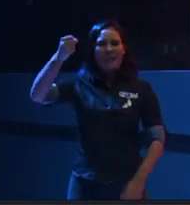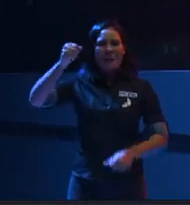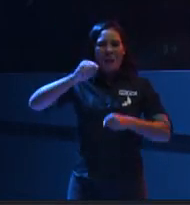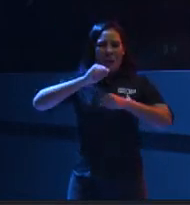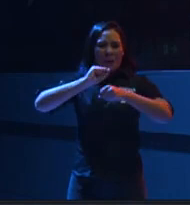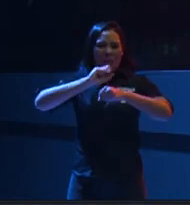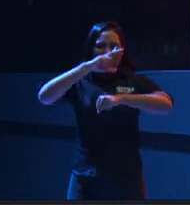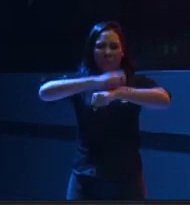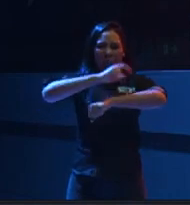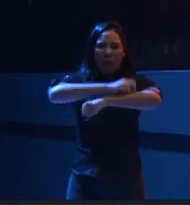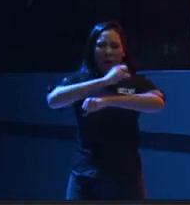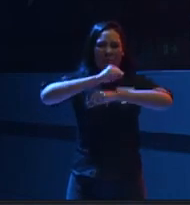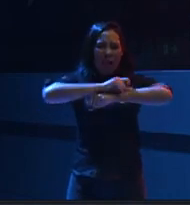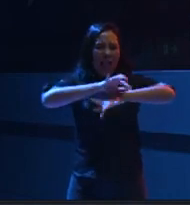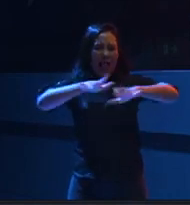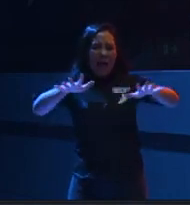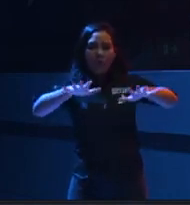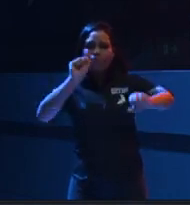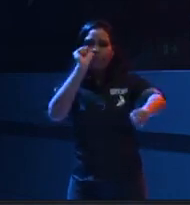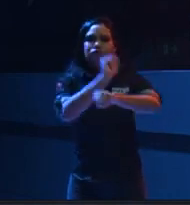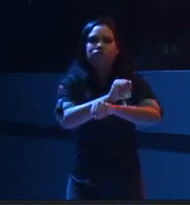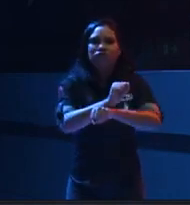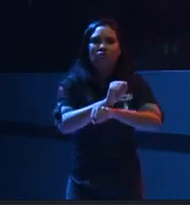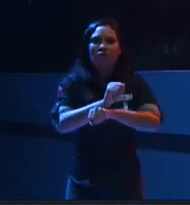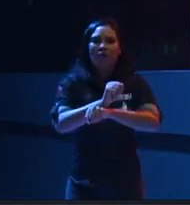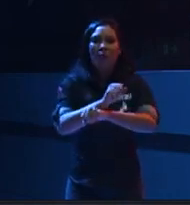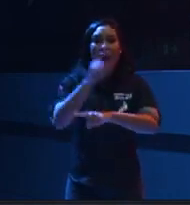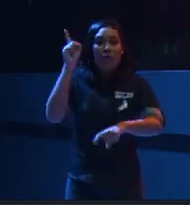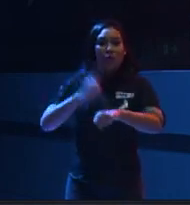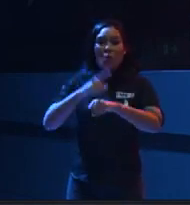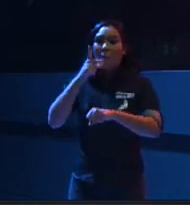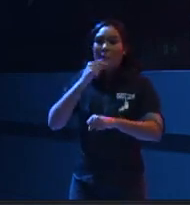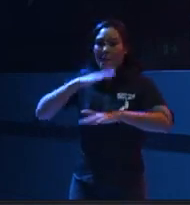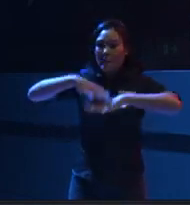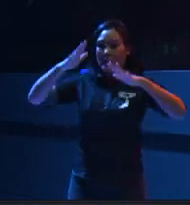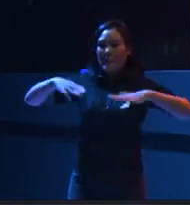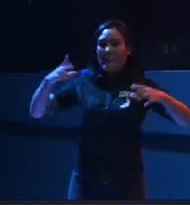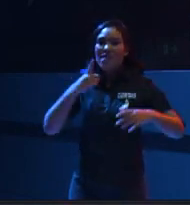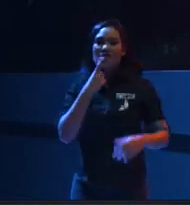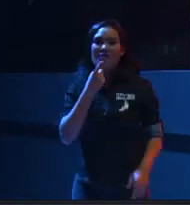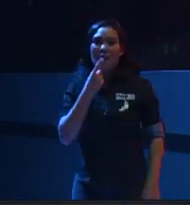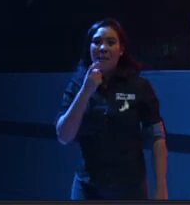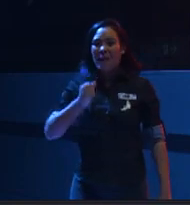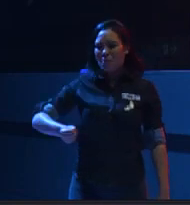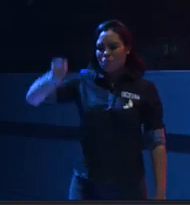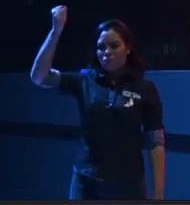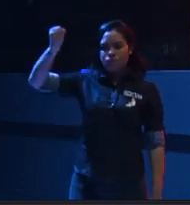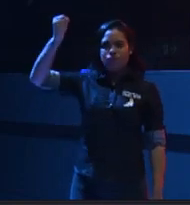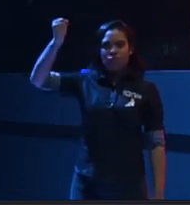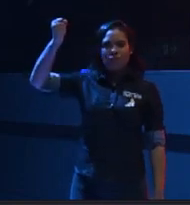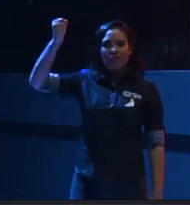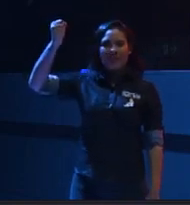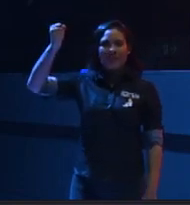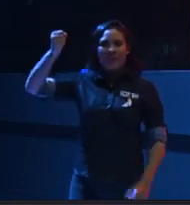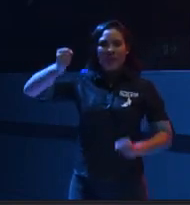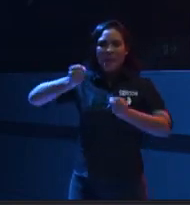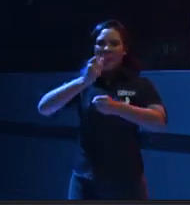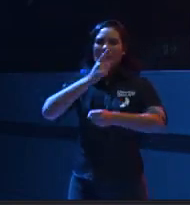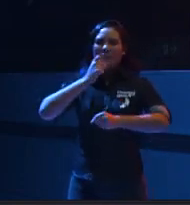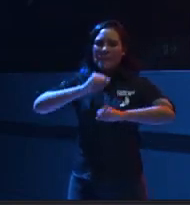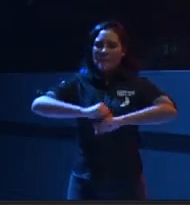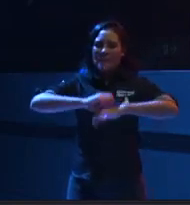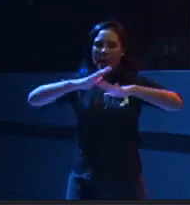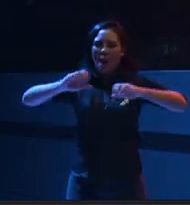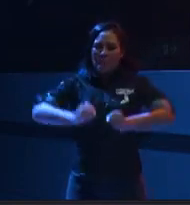e ele declara abertura do Mar Vermelho e ele diz o povo mas em e as águas do mar vermelho se